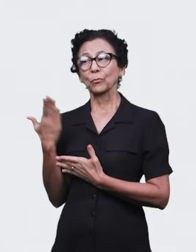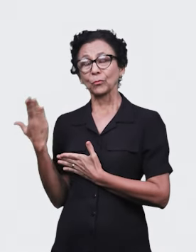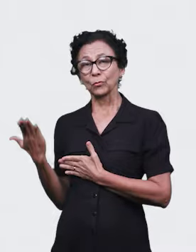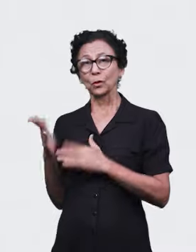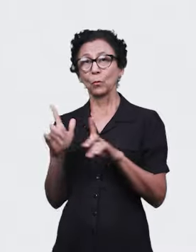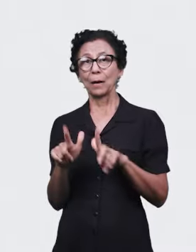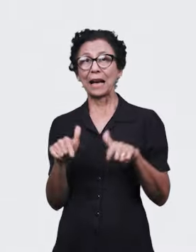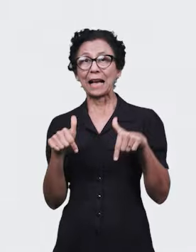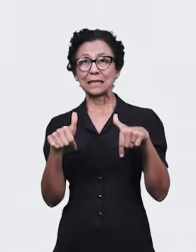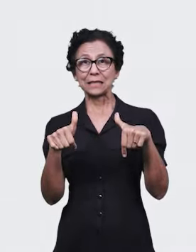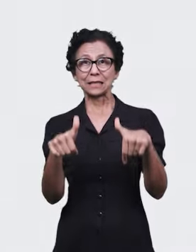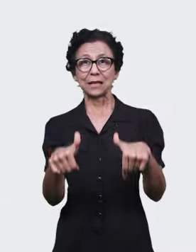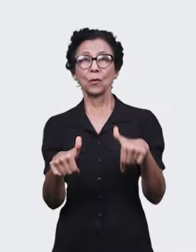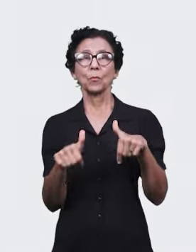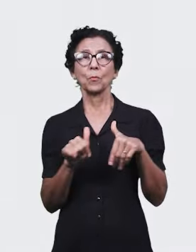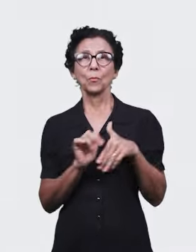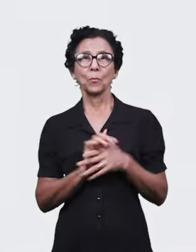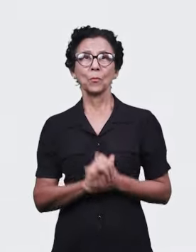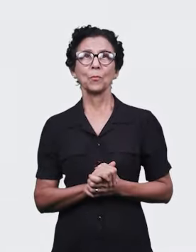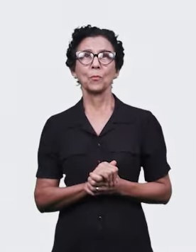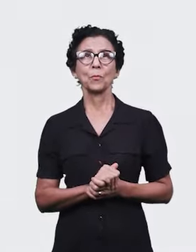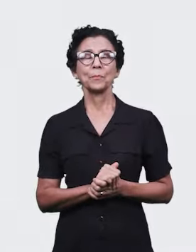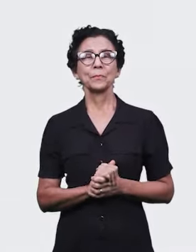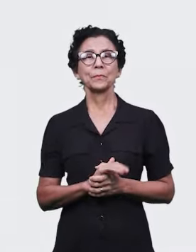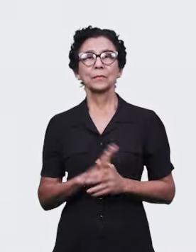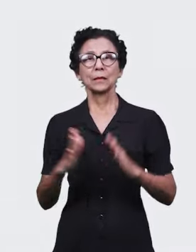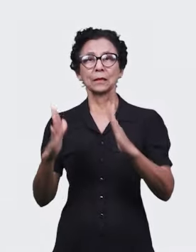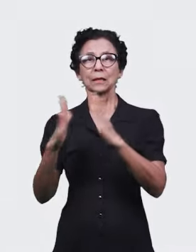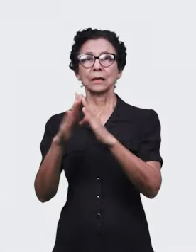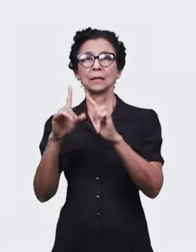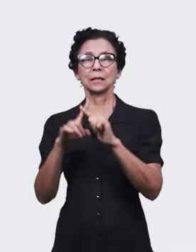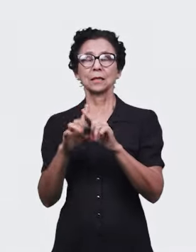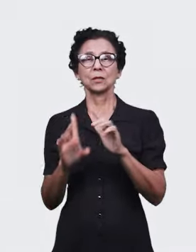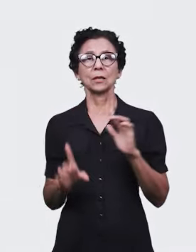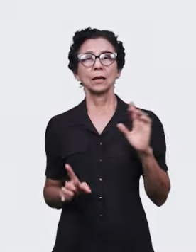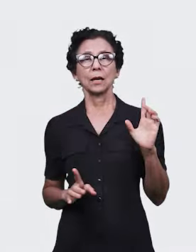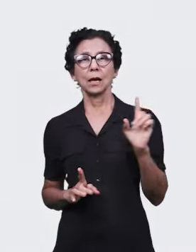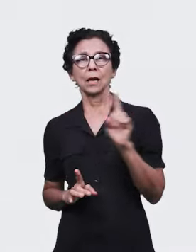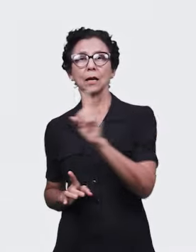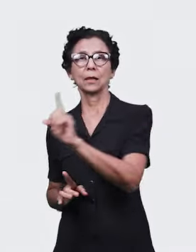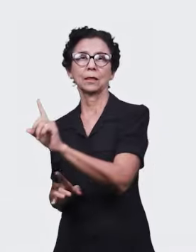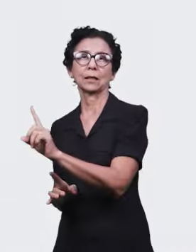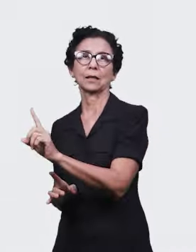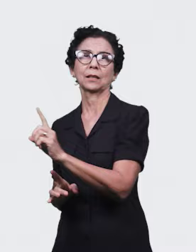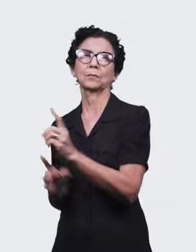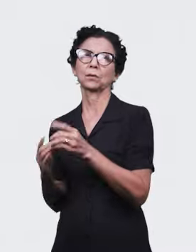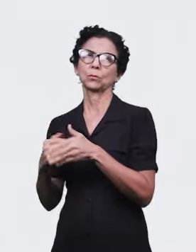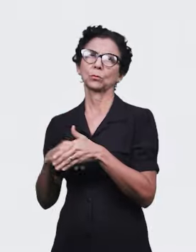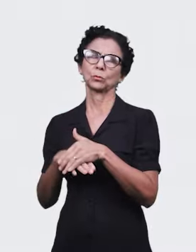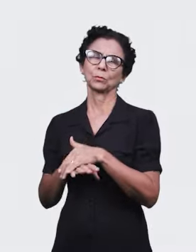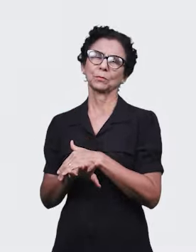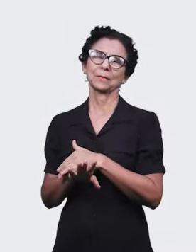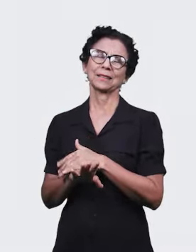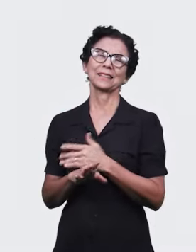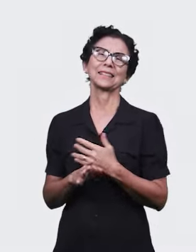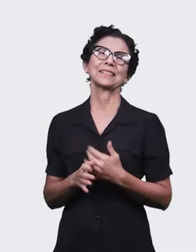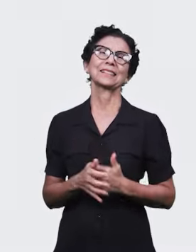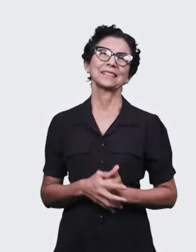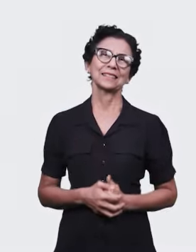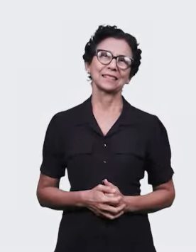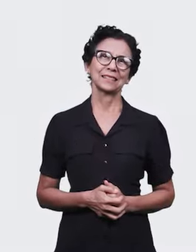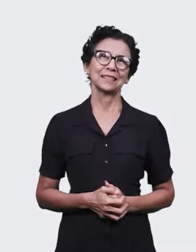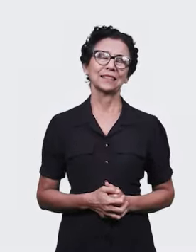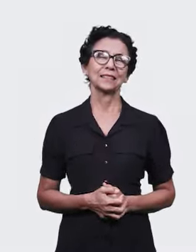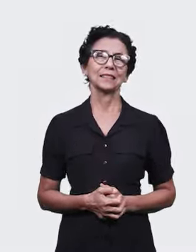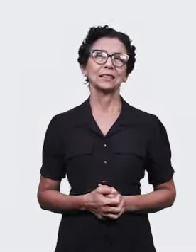né? Nós estamos vendo aqui que está entrando na igreja, mas elas estão bem acostumadas também com esta